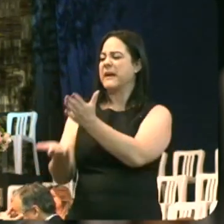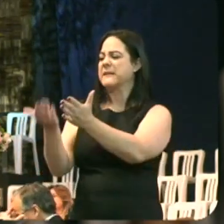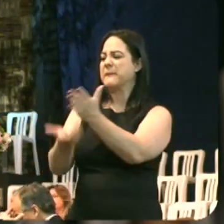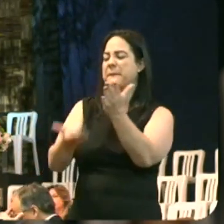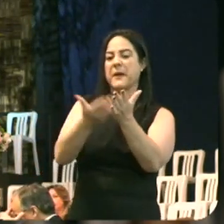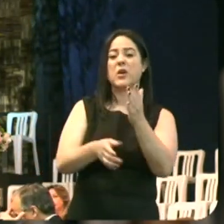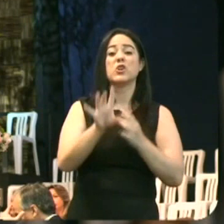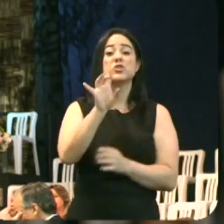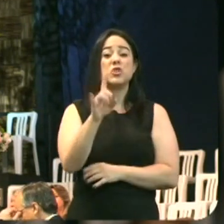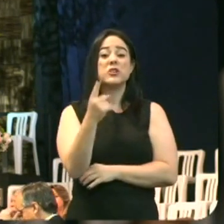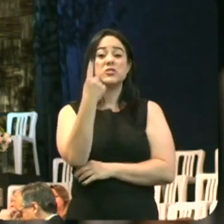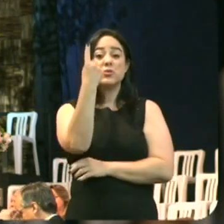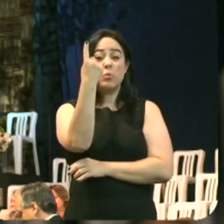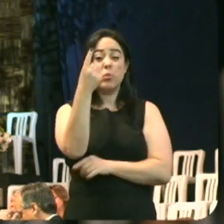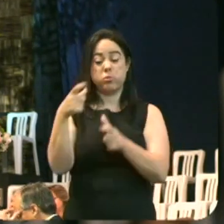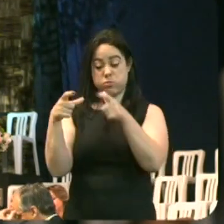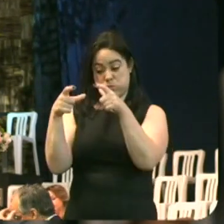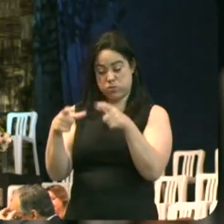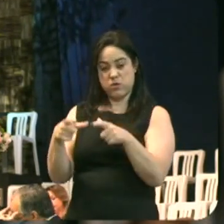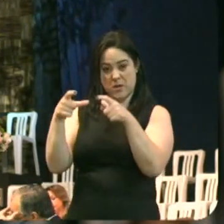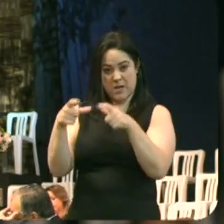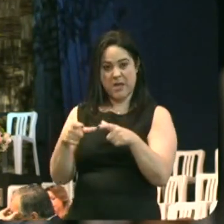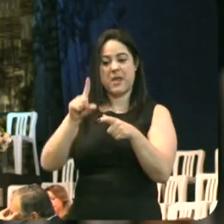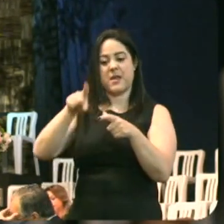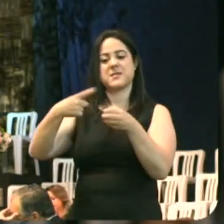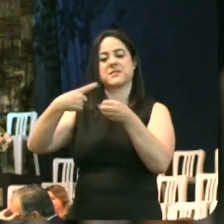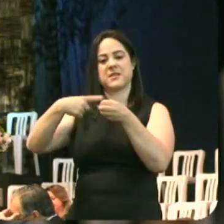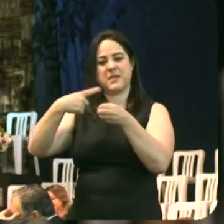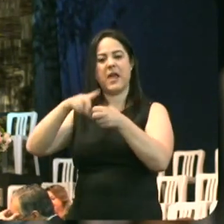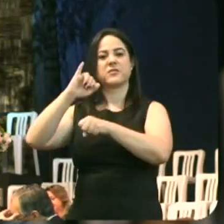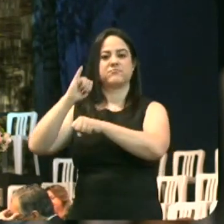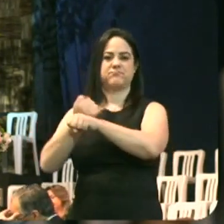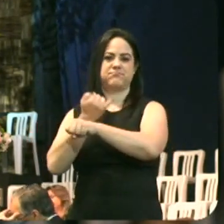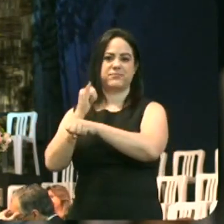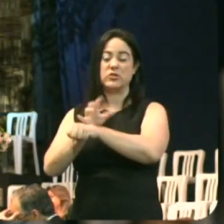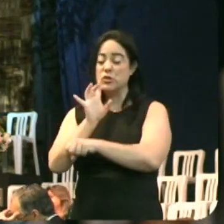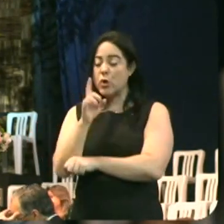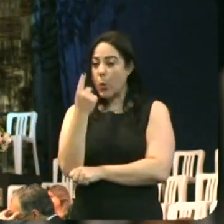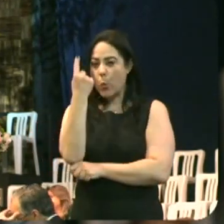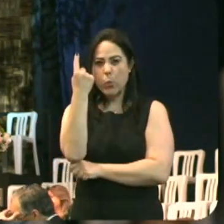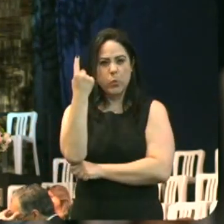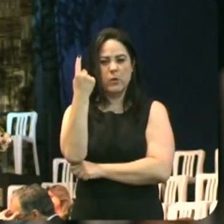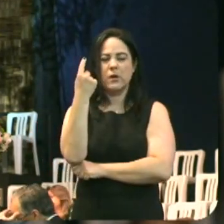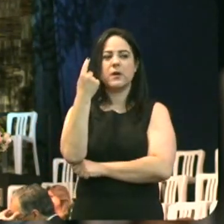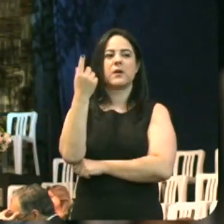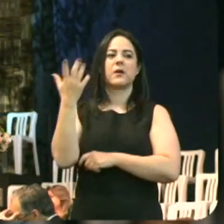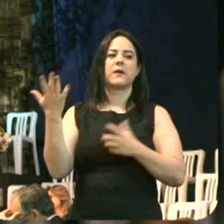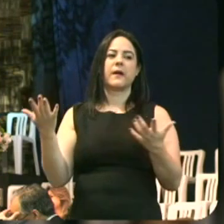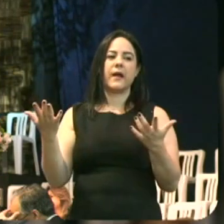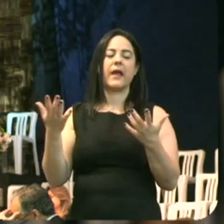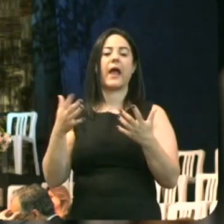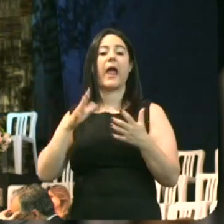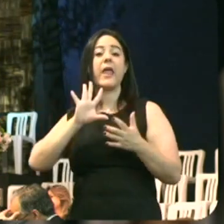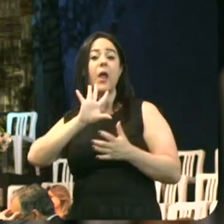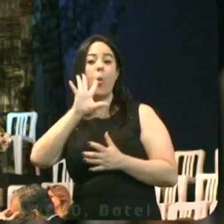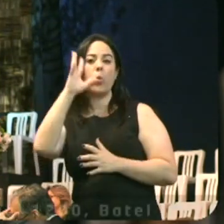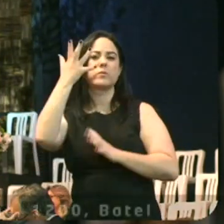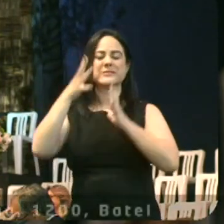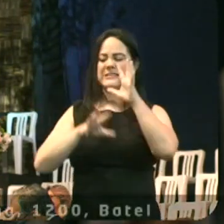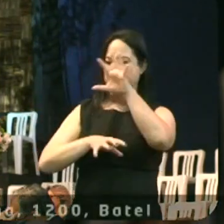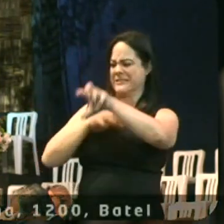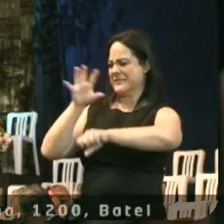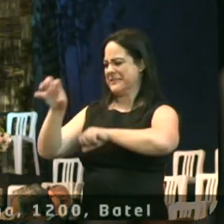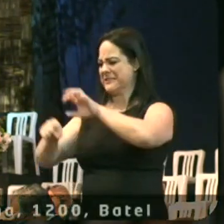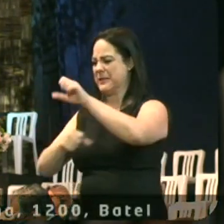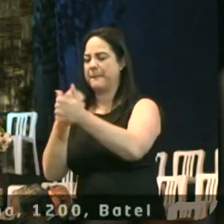só sobrava um reduto, que era a cidade de Jerusalém. E à medida em que isso ia acontecendo,